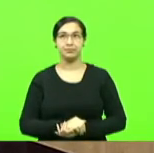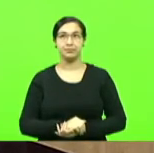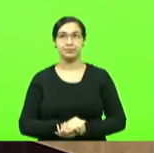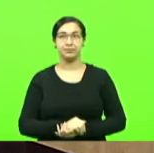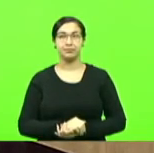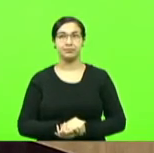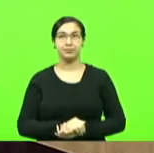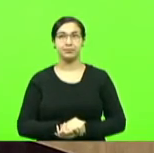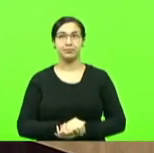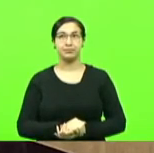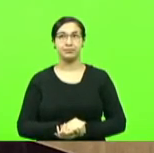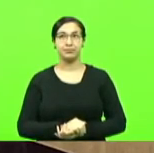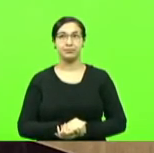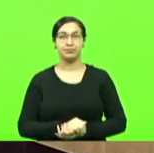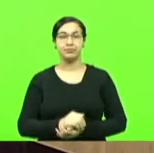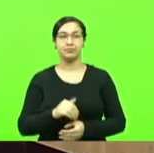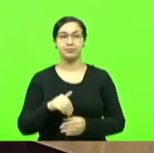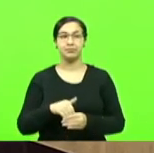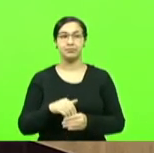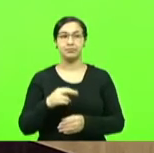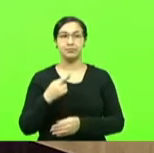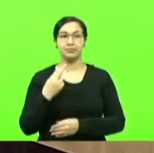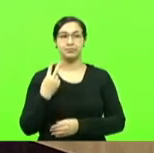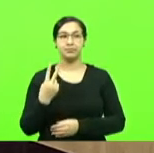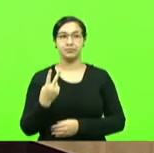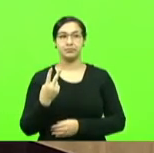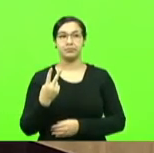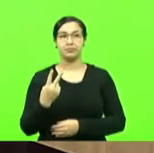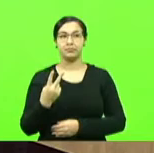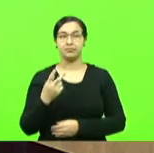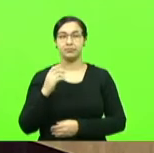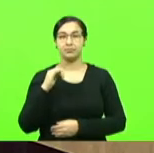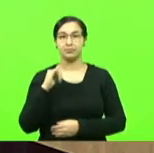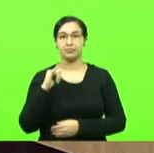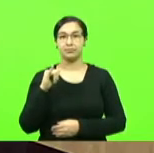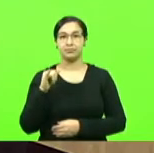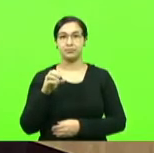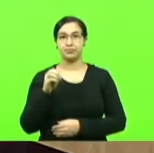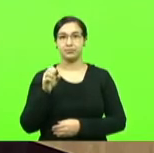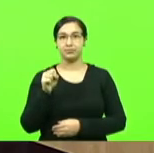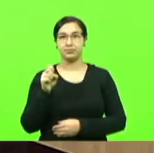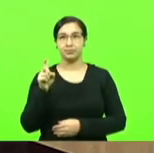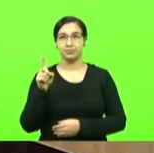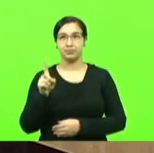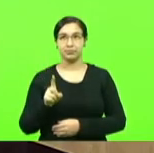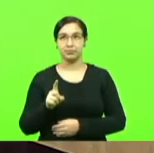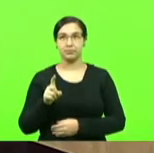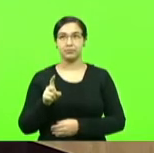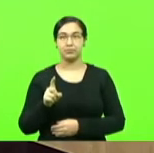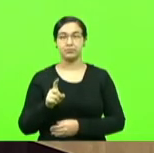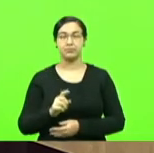Deputado Jair Mioto vota 2. Como vota deputado José Milton Schaefer?